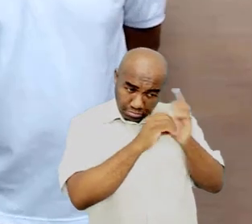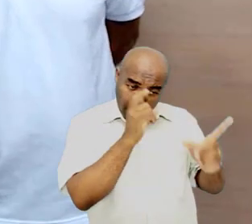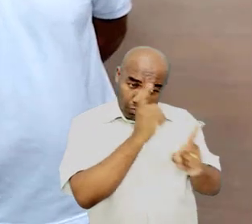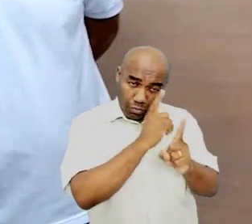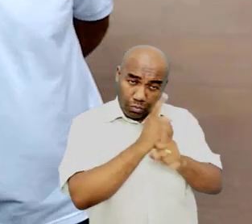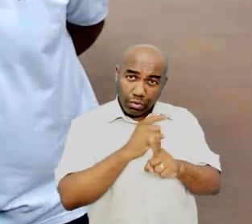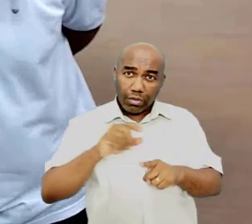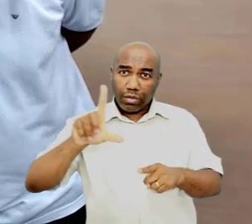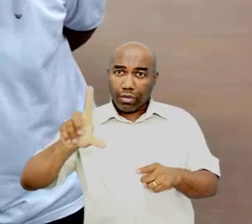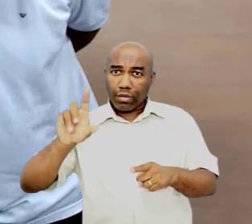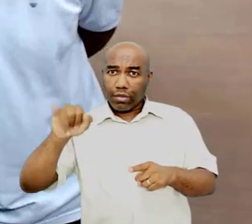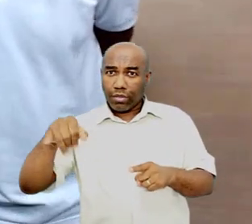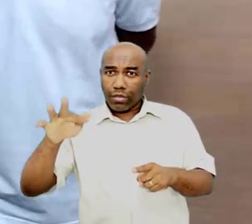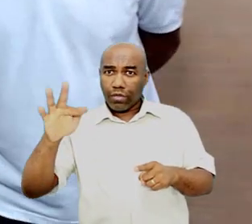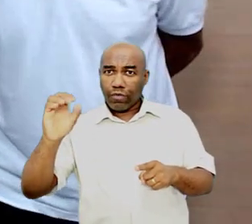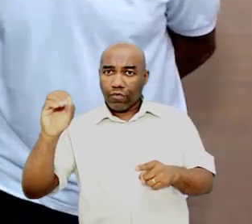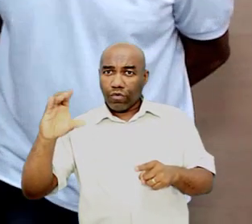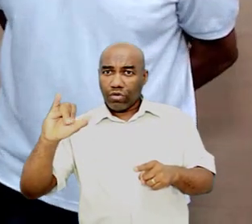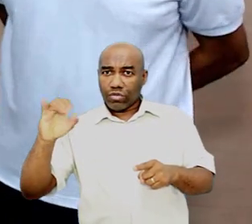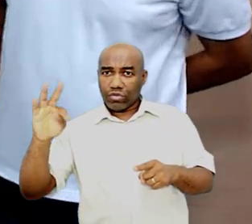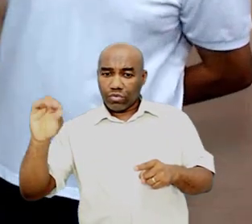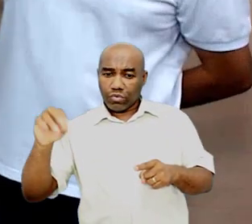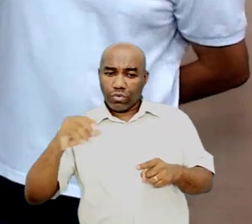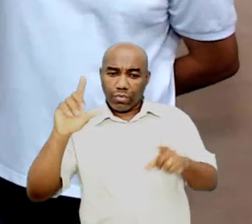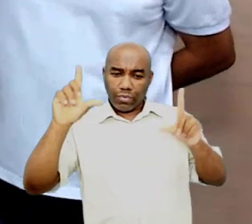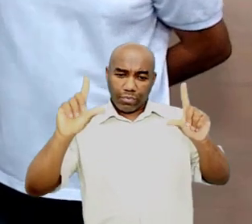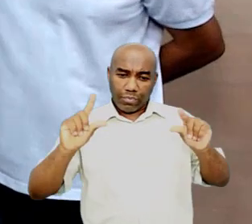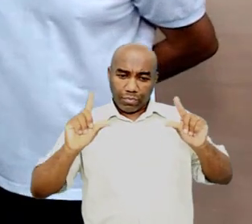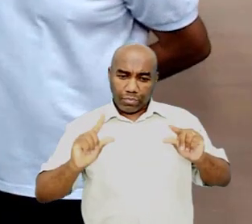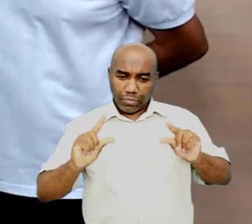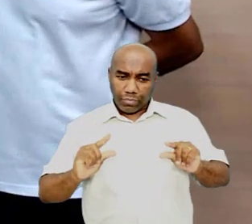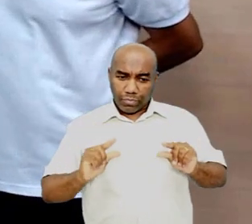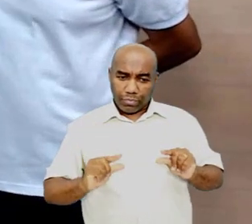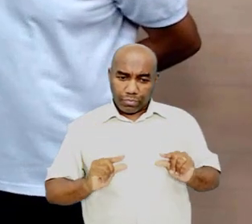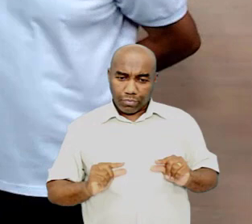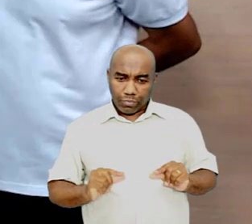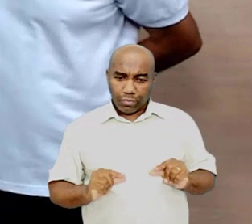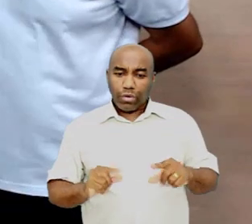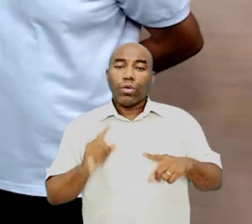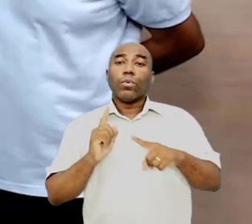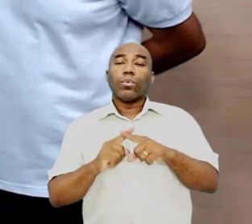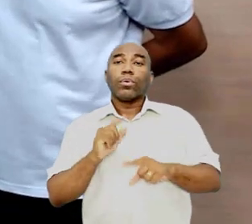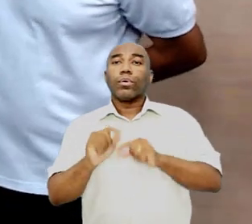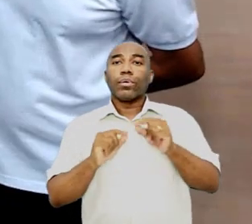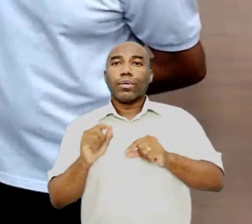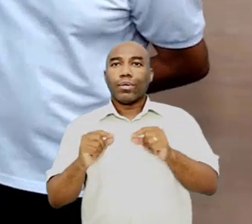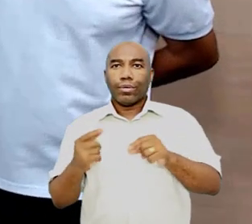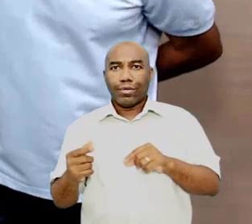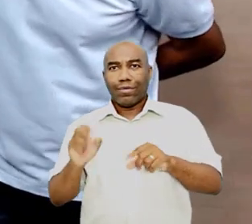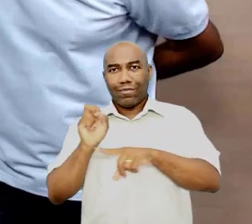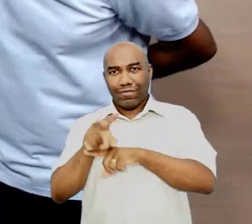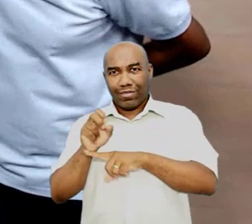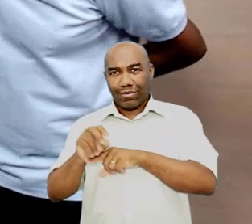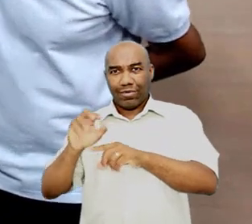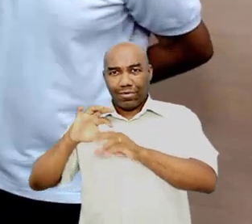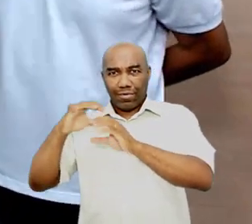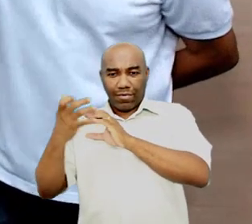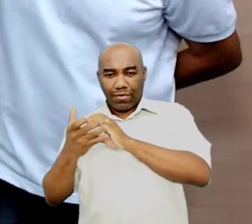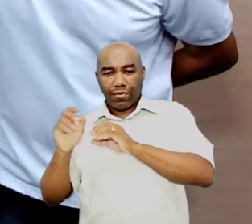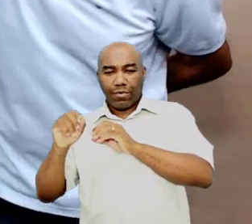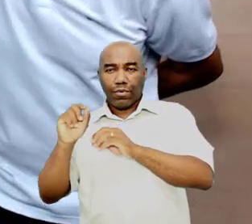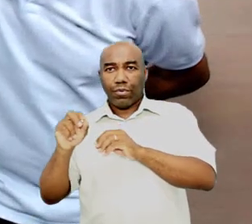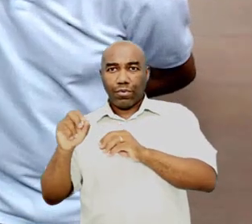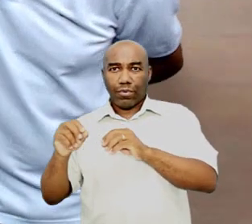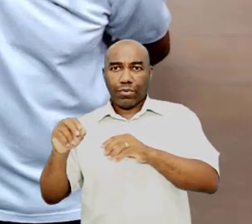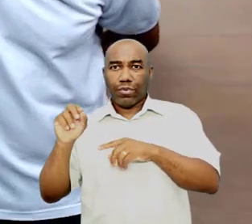tende a diminuir com o tempo. Sabe por quê? Porque essa proteína aqui, que está aqui,